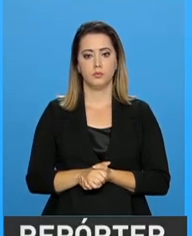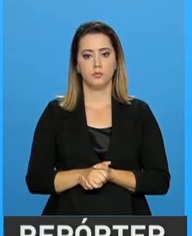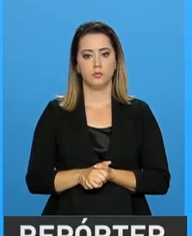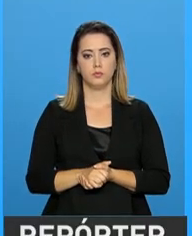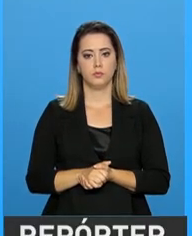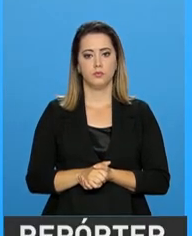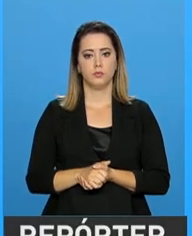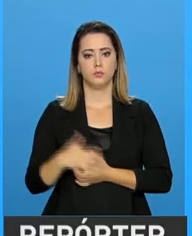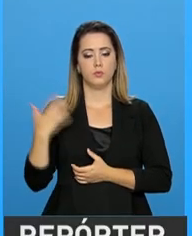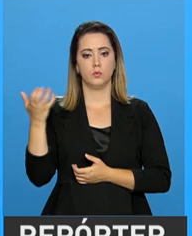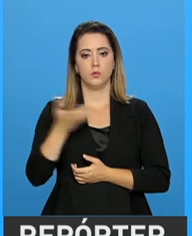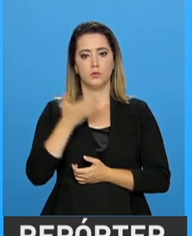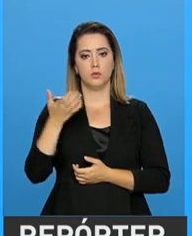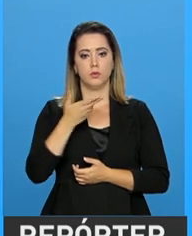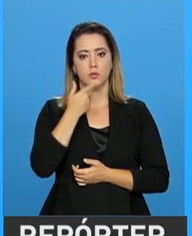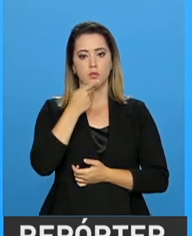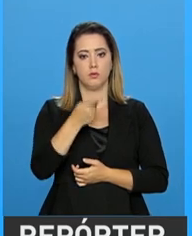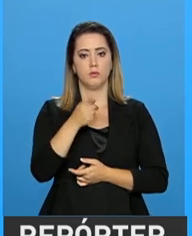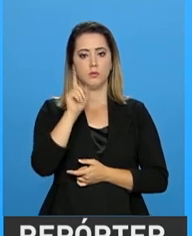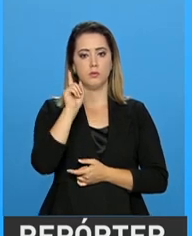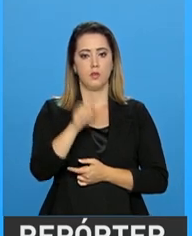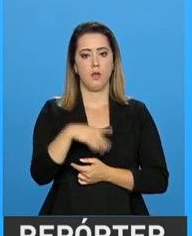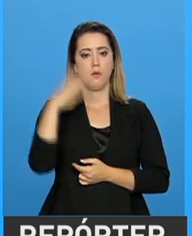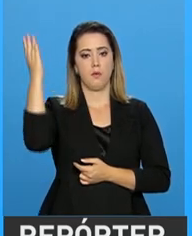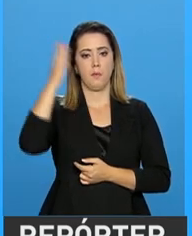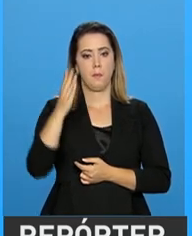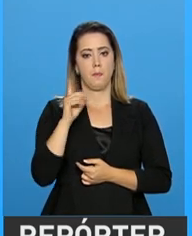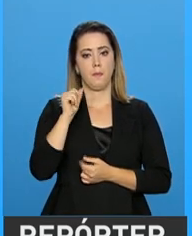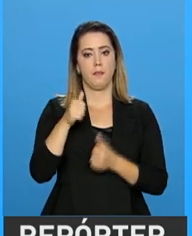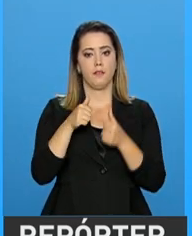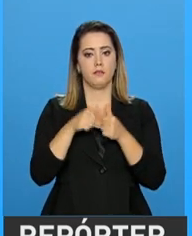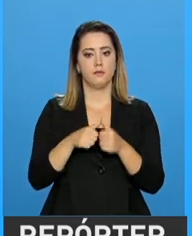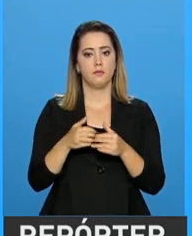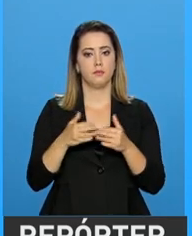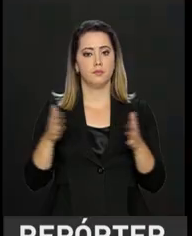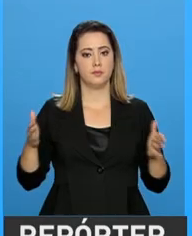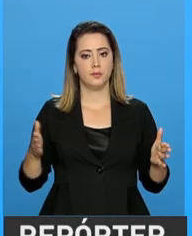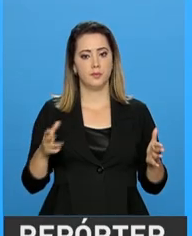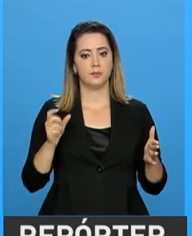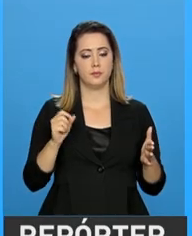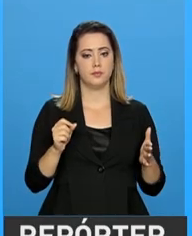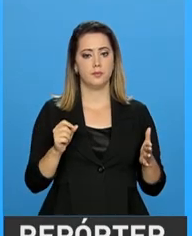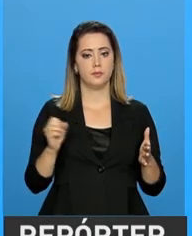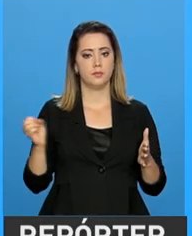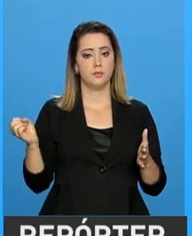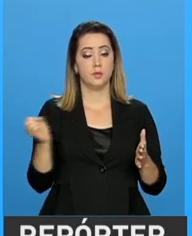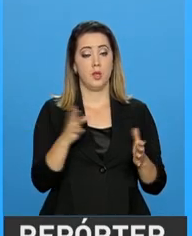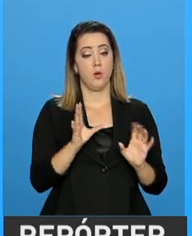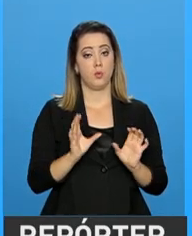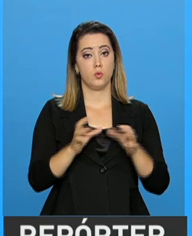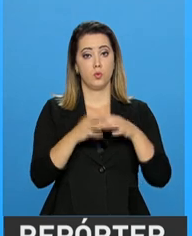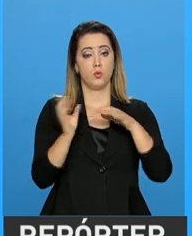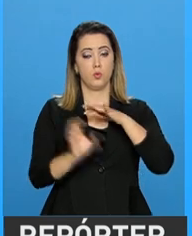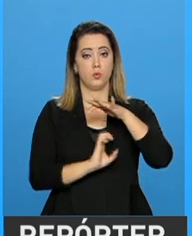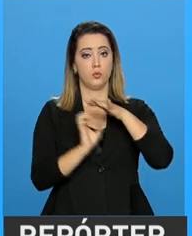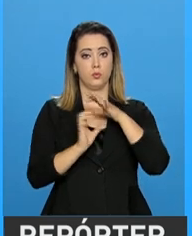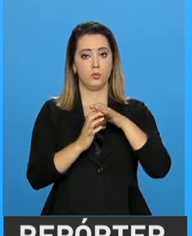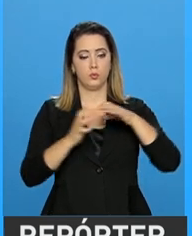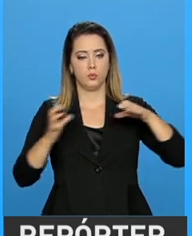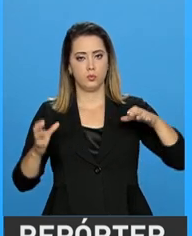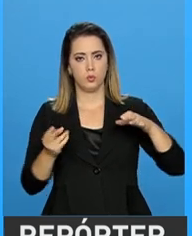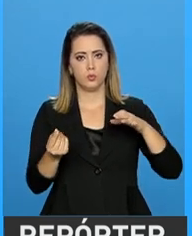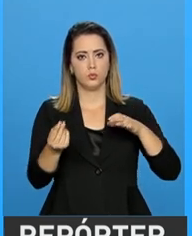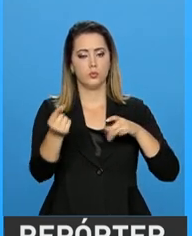enfatizar é que o brasil está aberto aos grandes investimentos